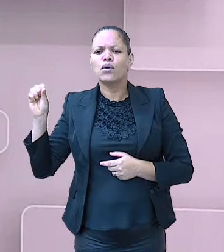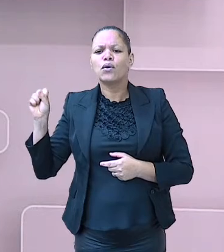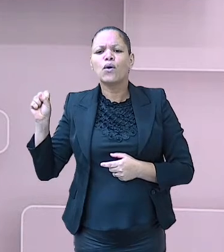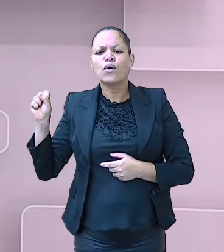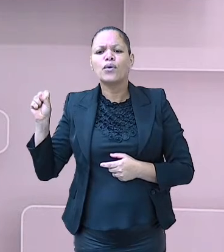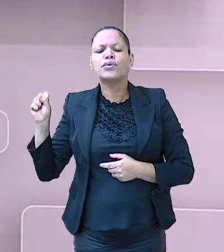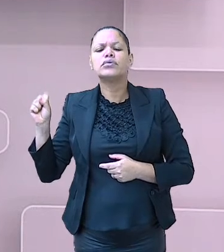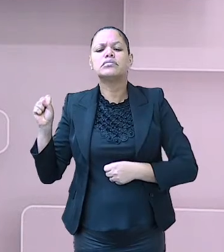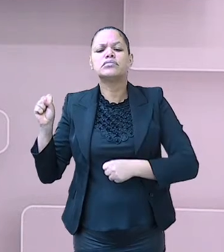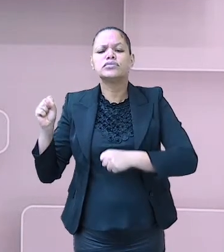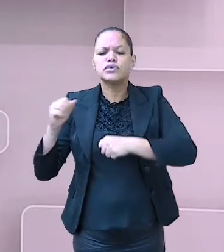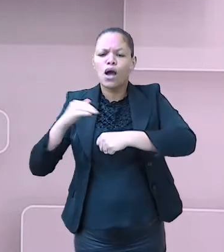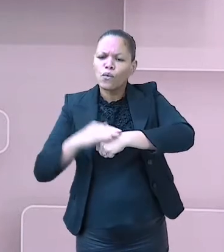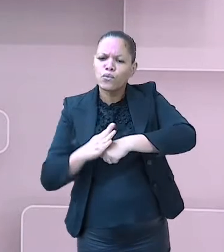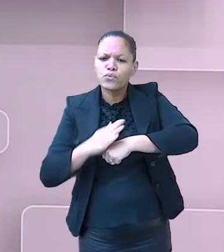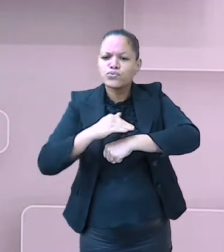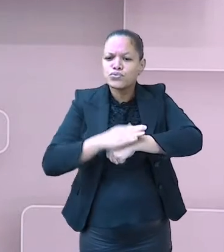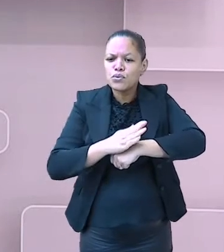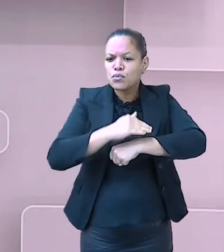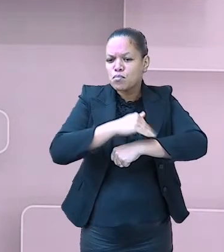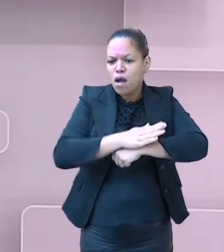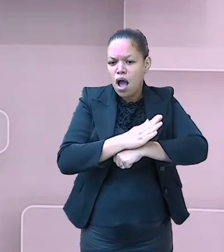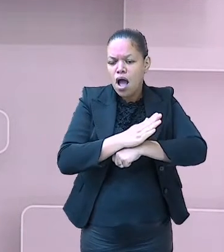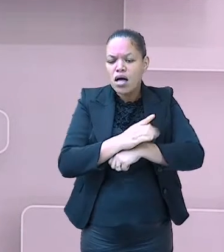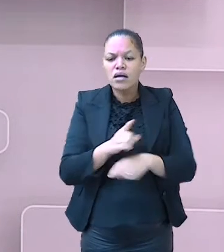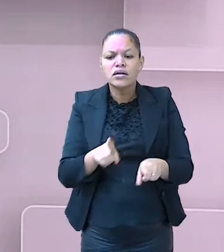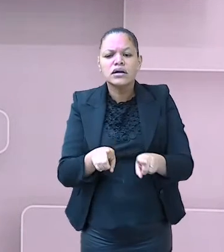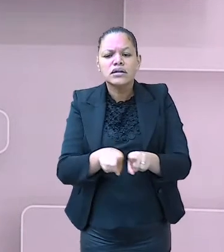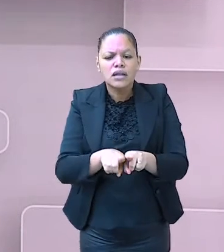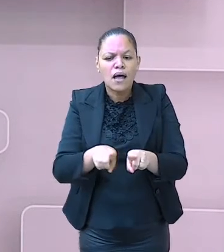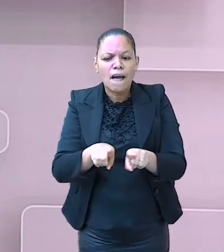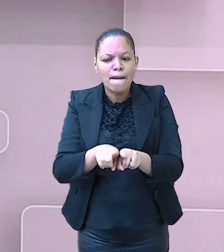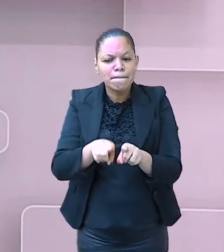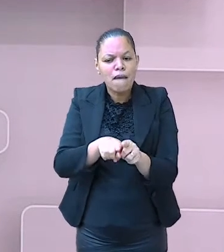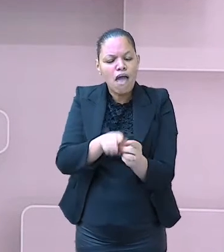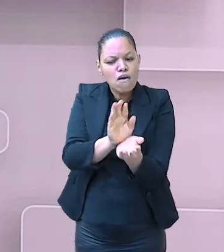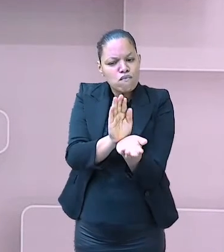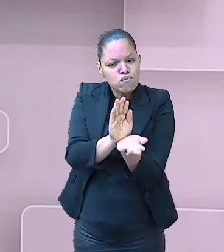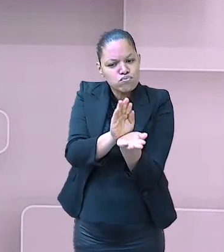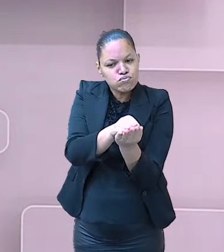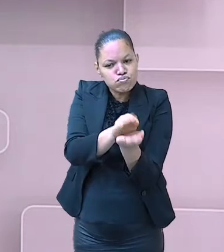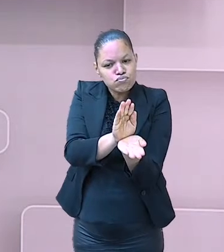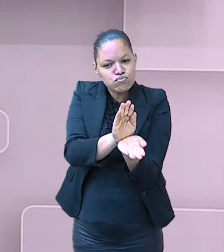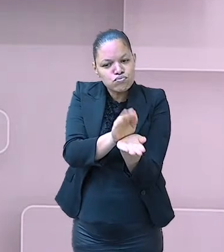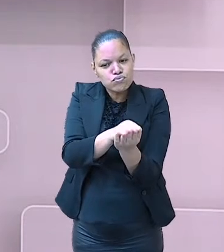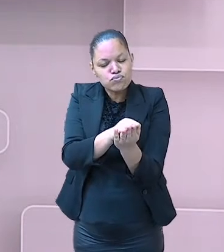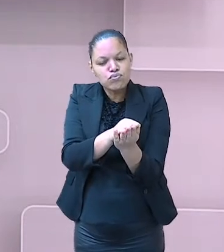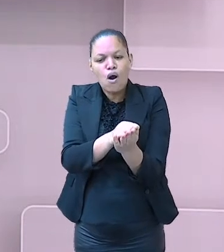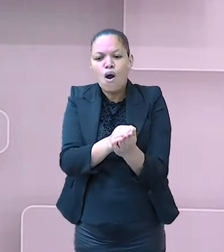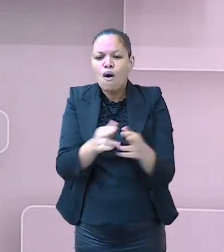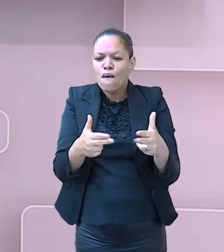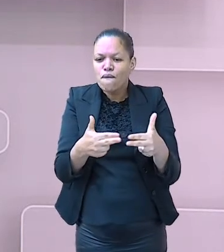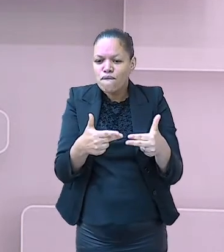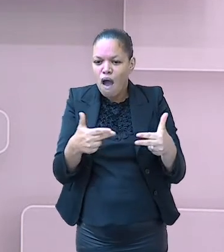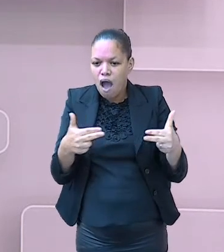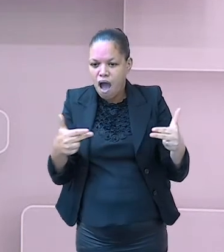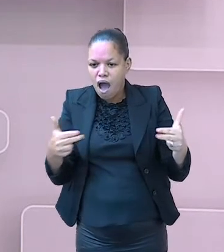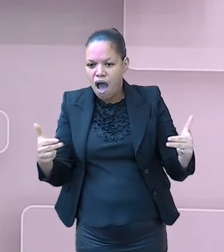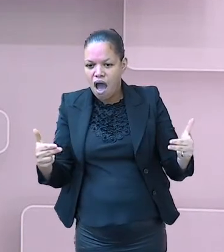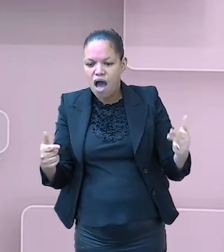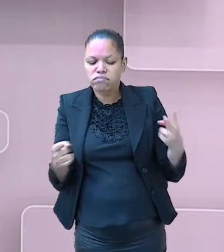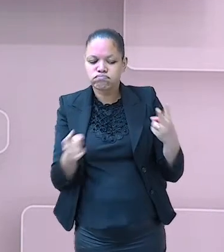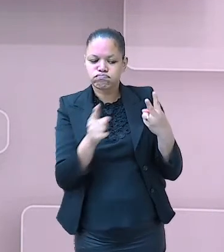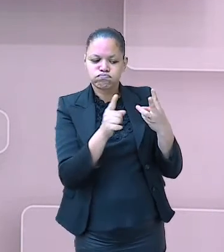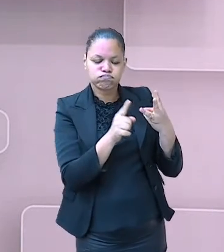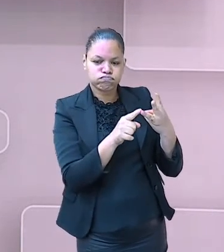em alligator, jacaré e crocodilo. Vimos também essa diferença dos três dentro da classe